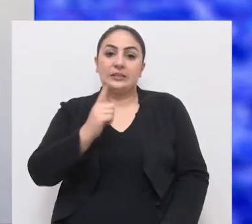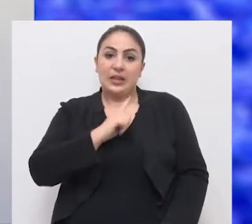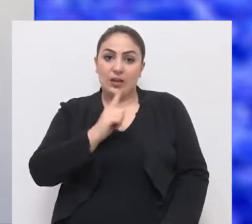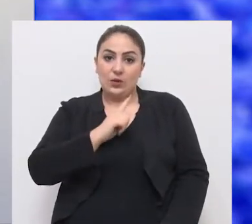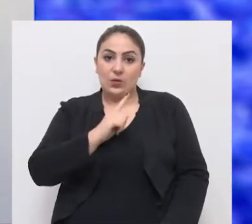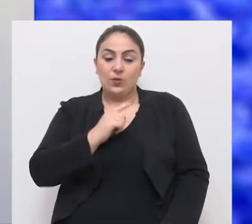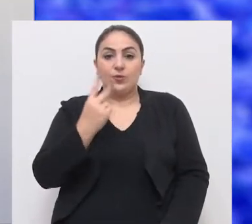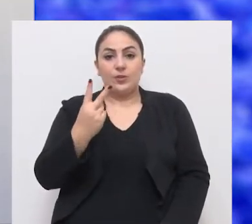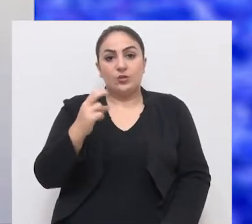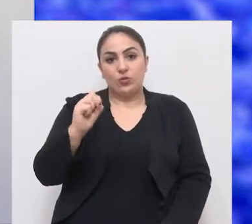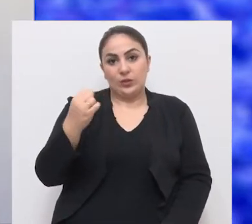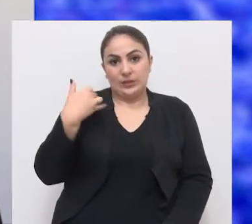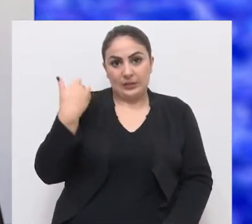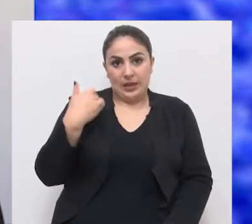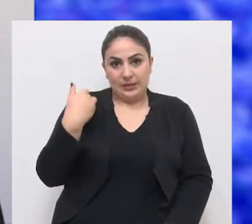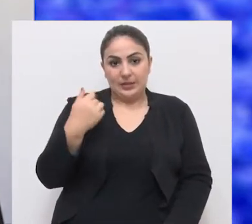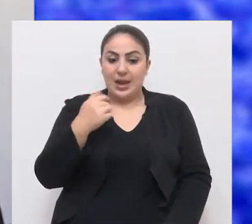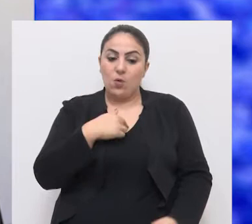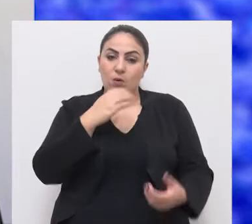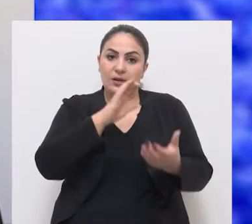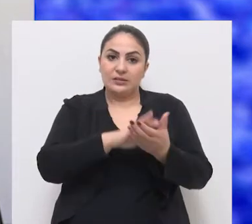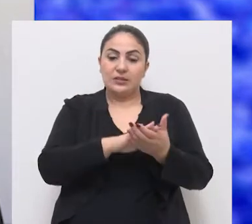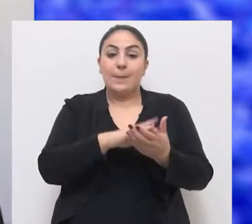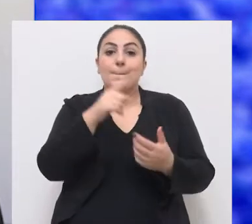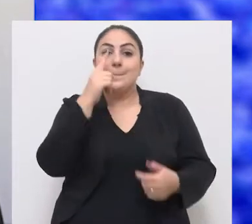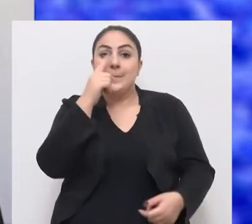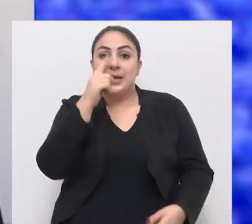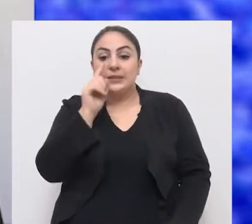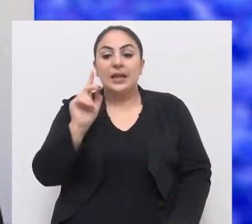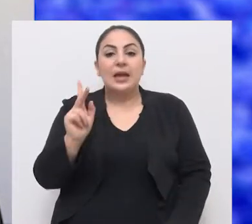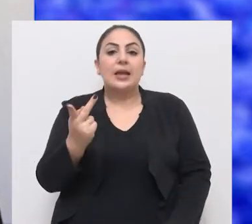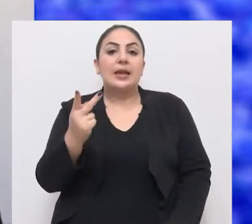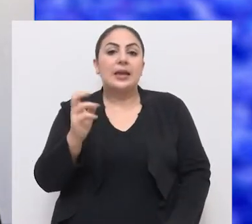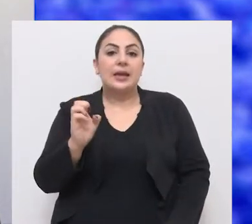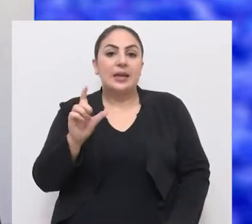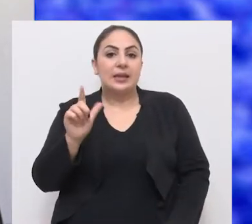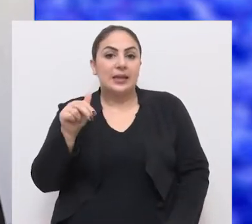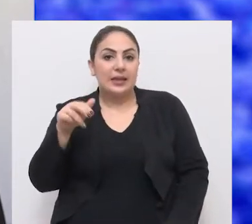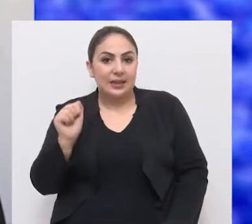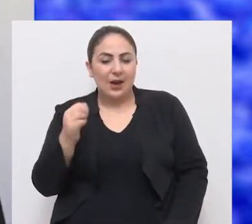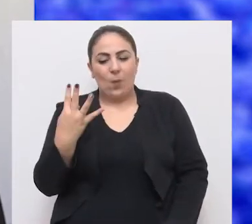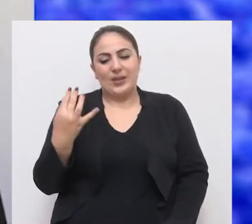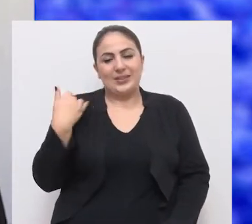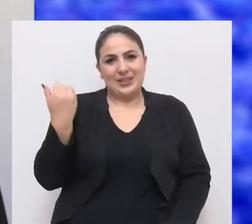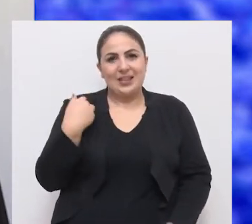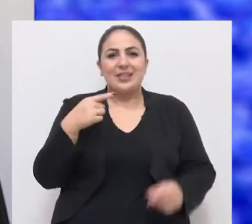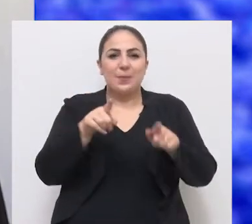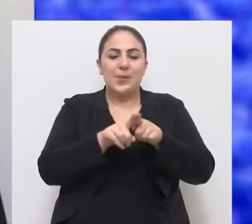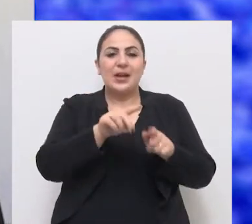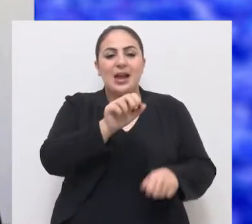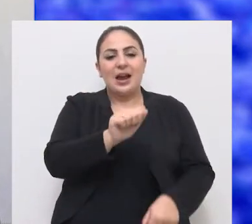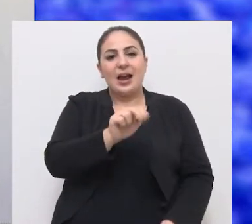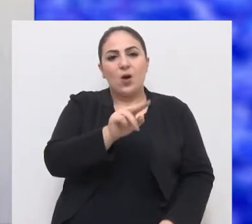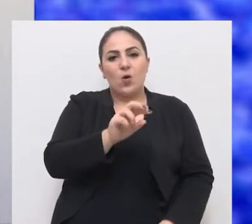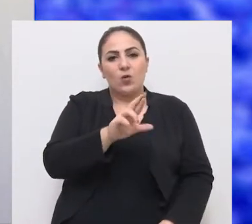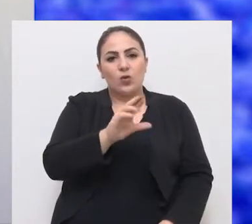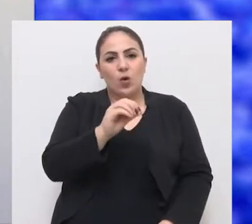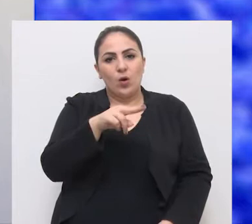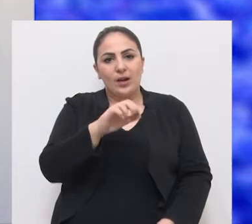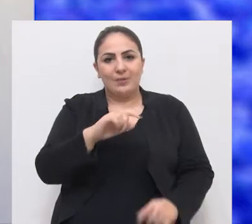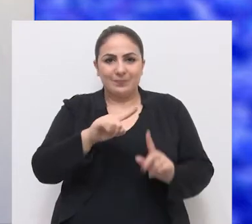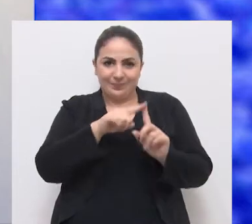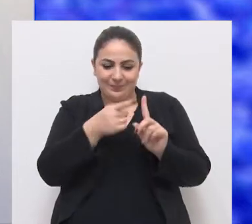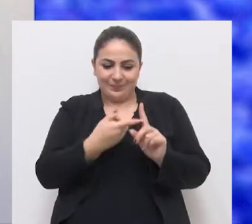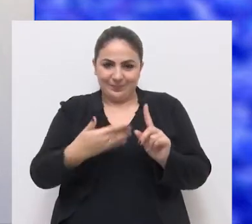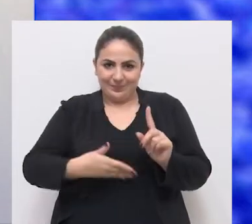sou casada, sou mãe da Helena, de 4 anos, e da Aurora, que está aqui no forninho, daqui uns dias ela chega